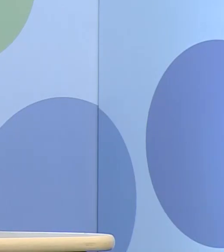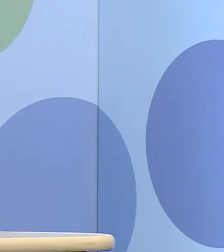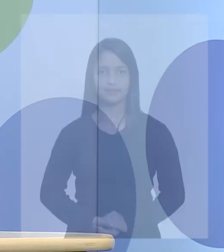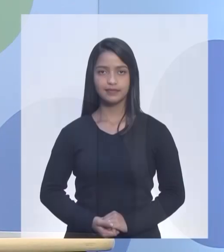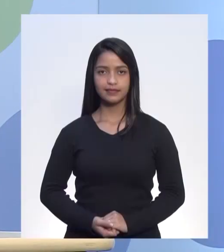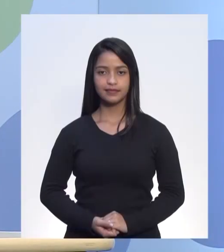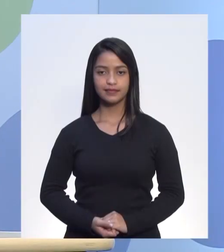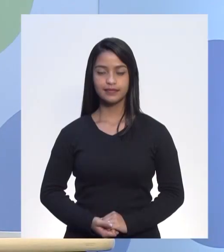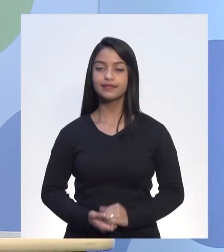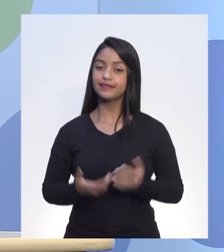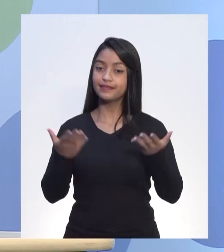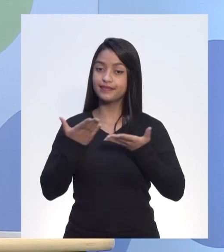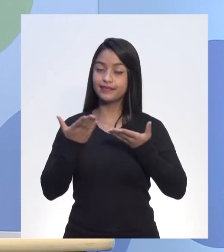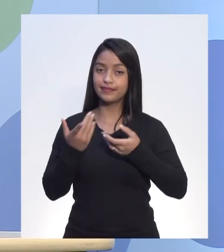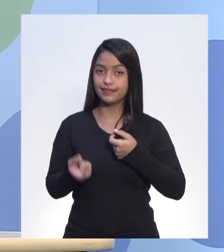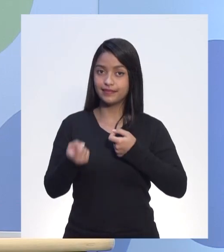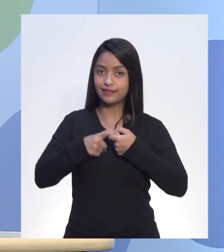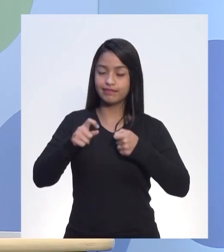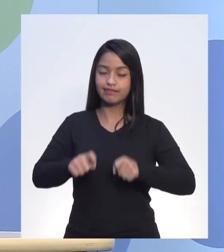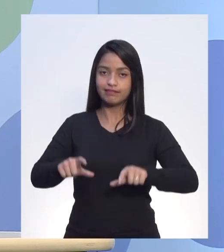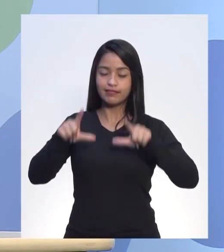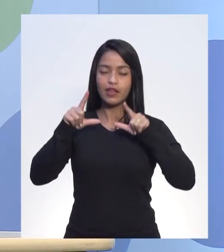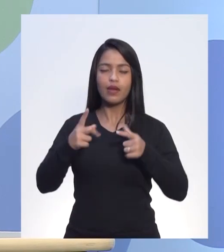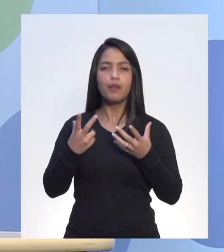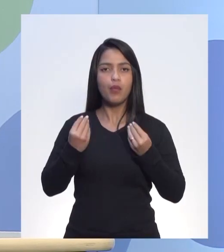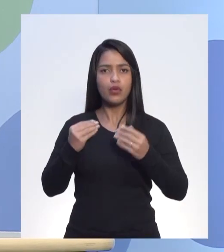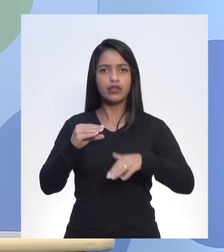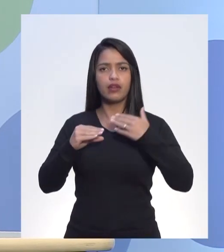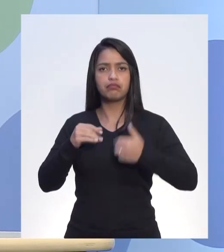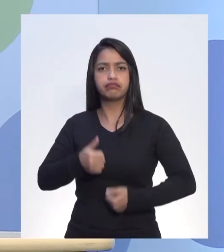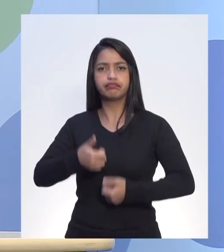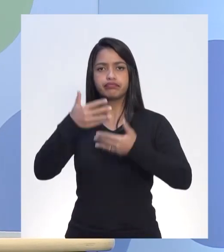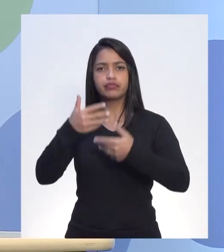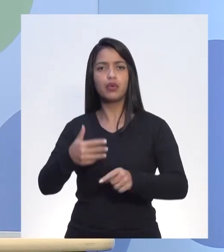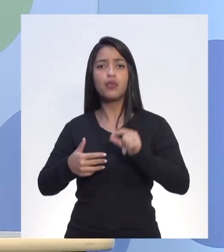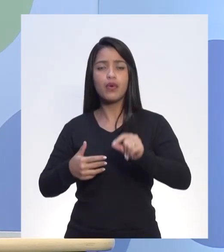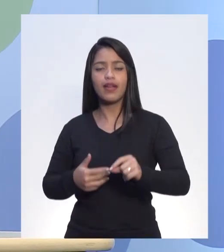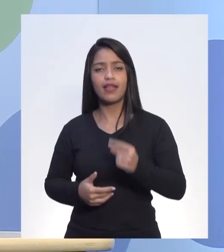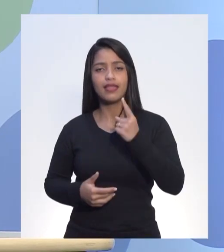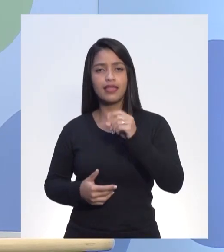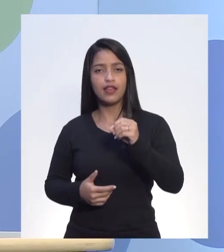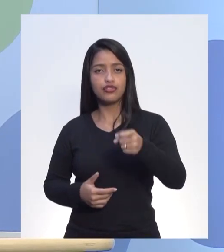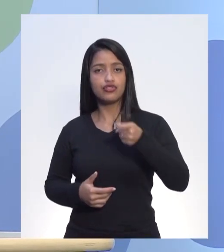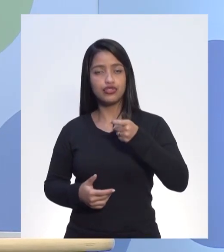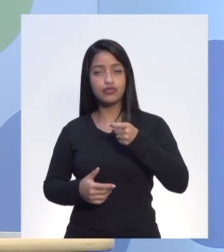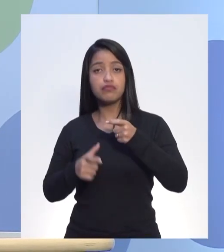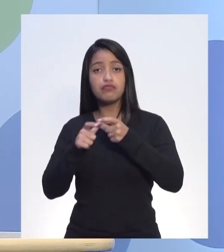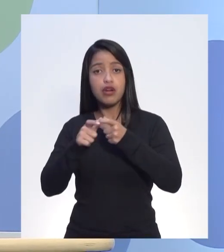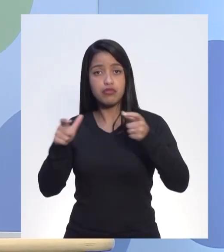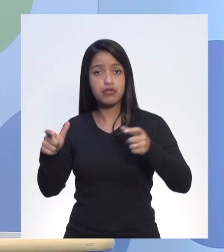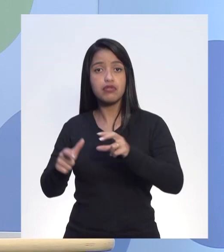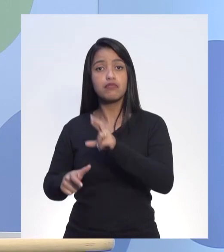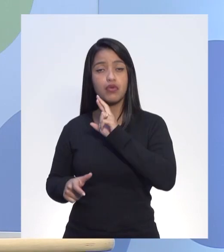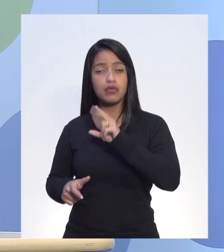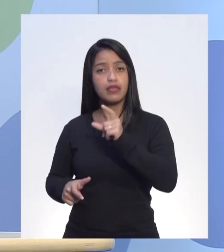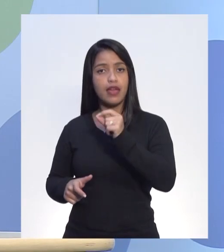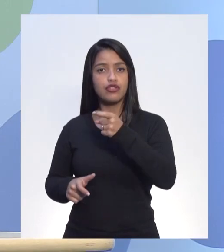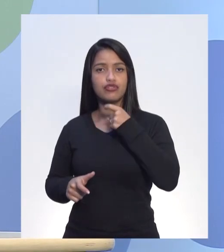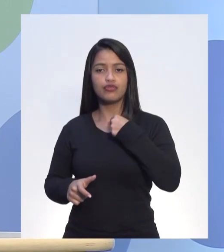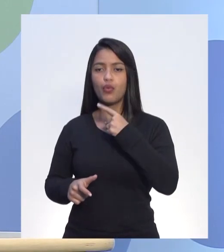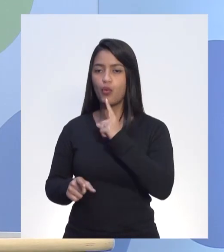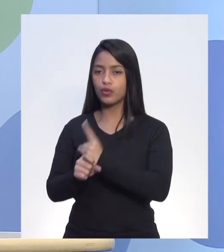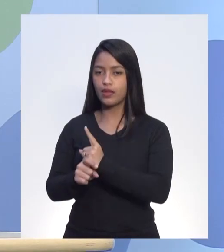Retornamos aqui. Muitas respostas, Osmar, como 10x a resposta da maioria aqui que eu pude localizar. Legal.